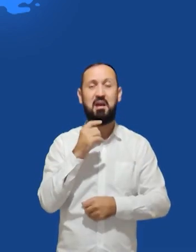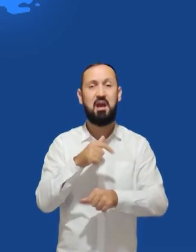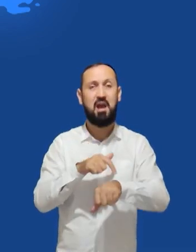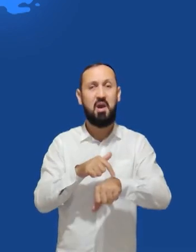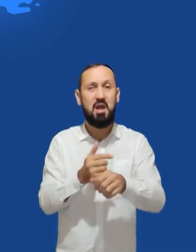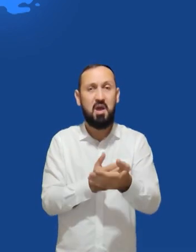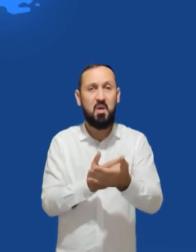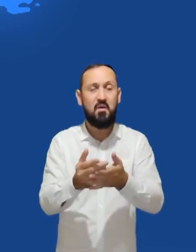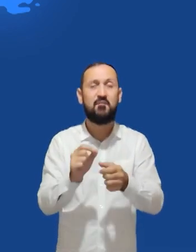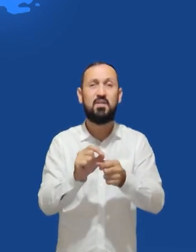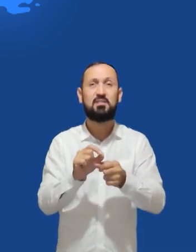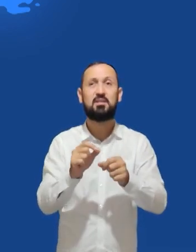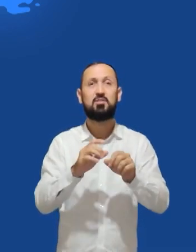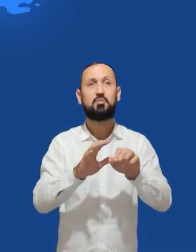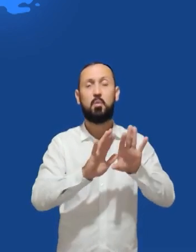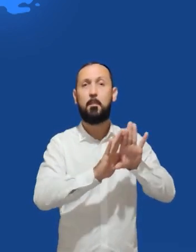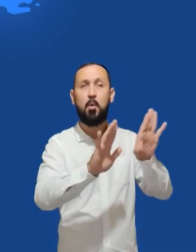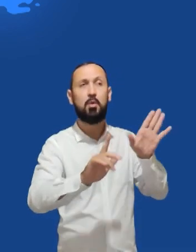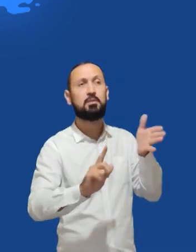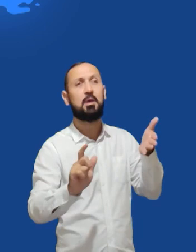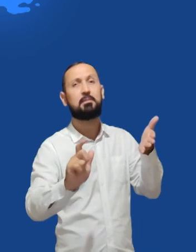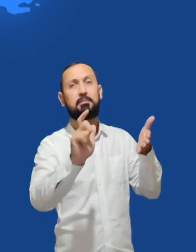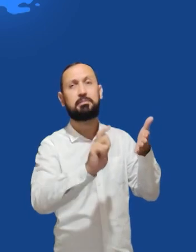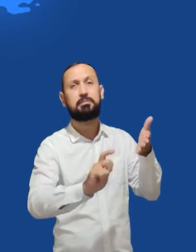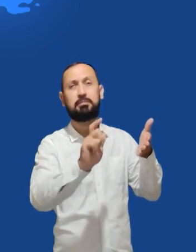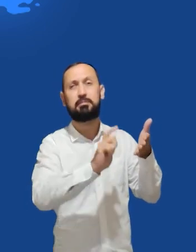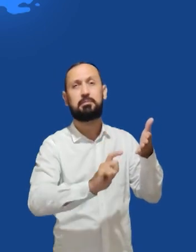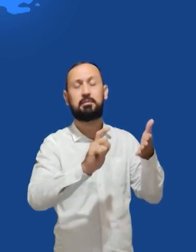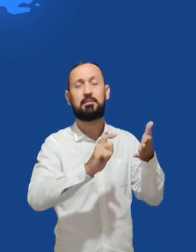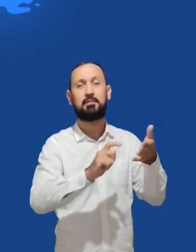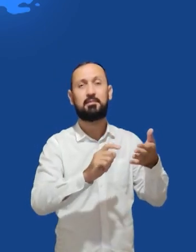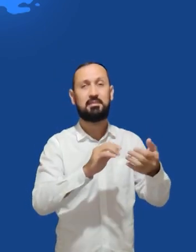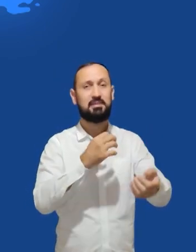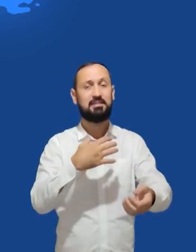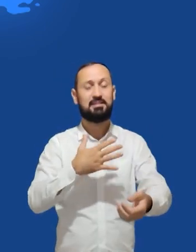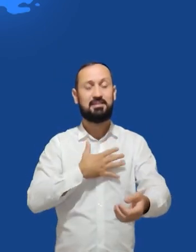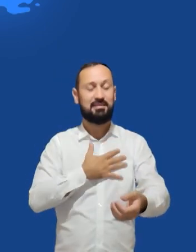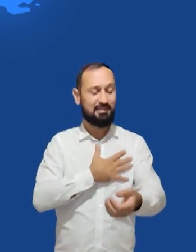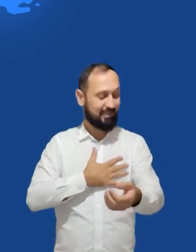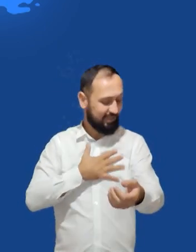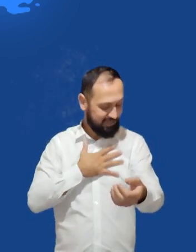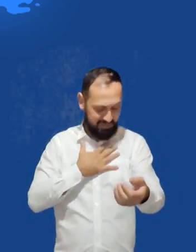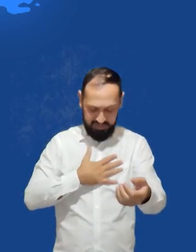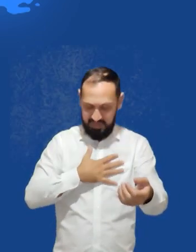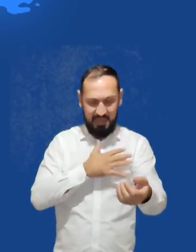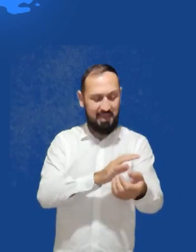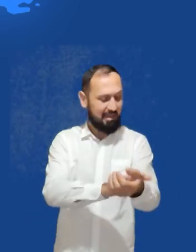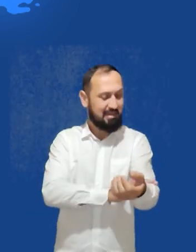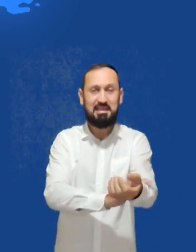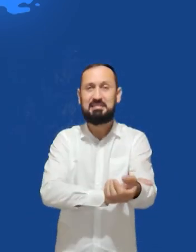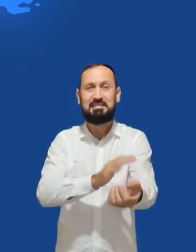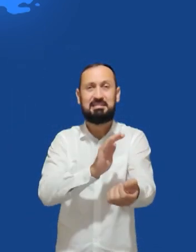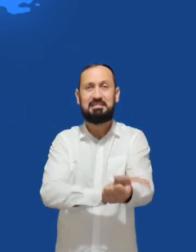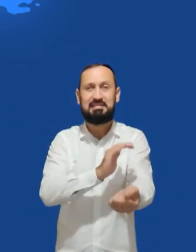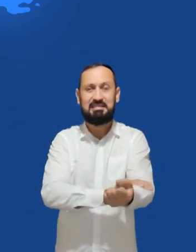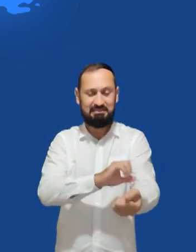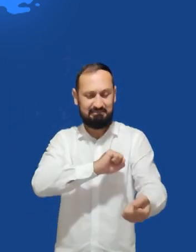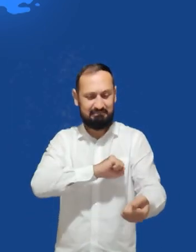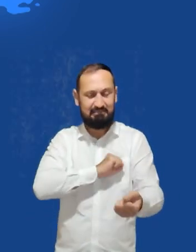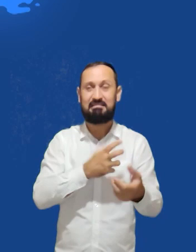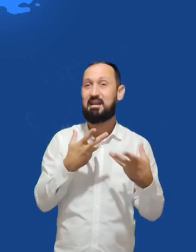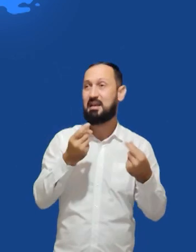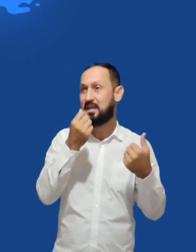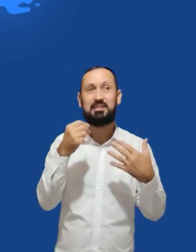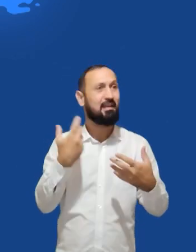né? Quando você começa a fazer um muro, vem uma adrenalina muito grande, assim, um desafio